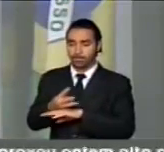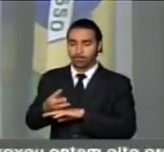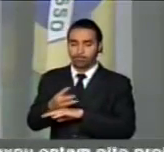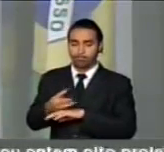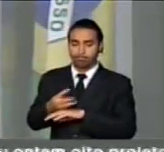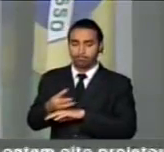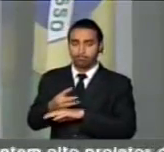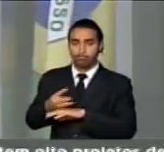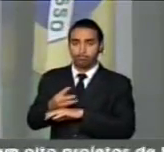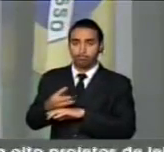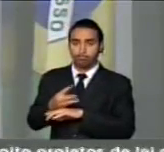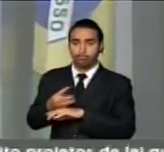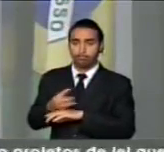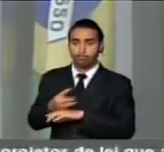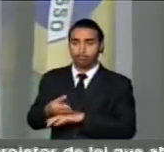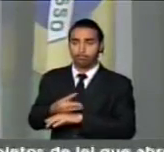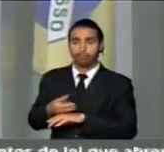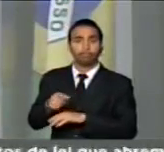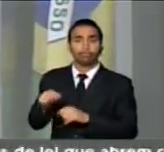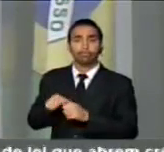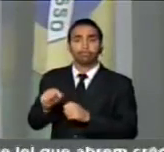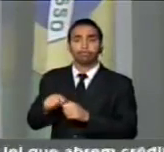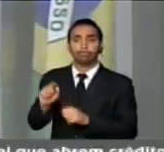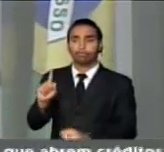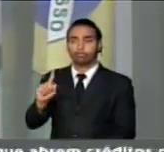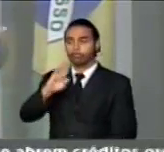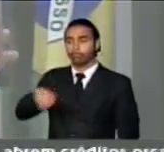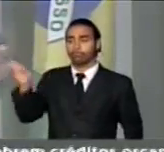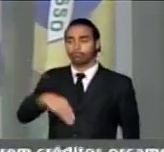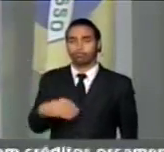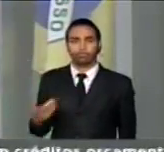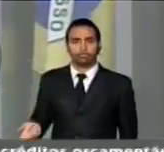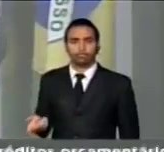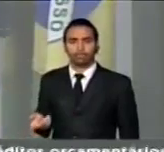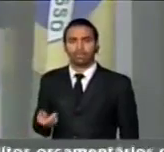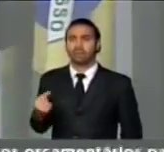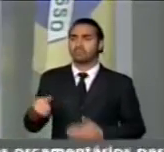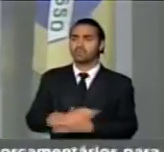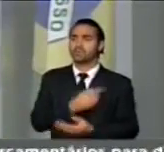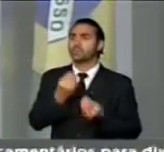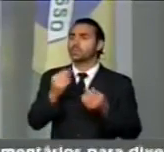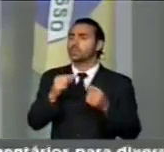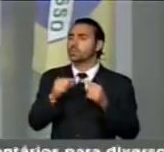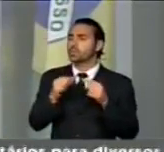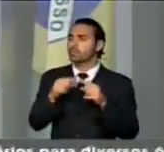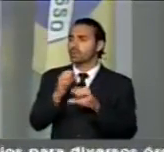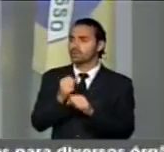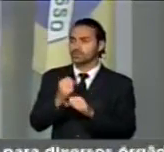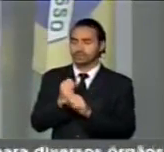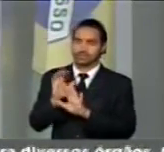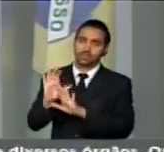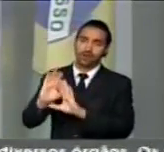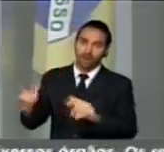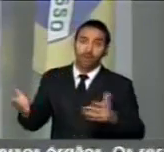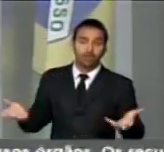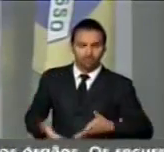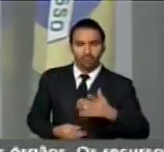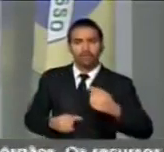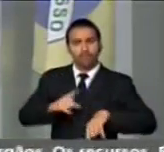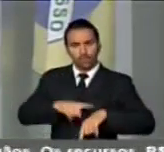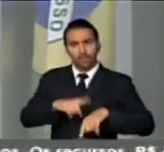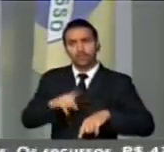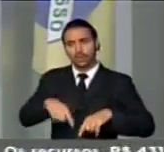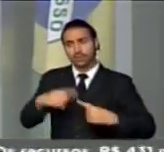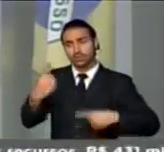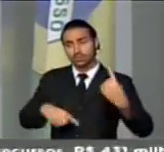todo o aplicativo WhatsApp. Alguém pode achar, o que isso tem a ver com o orçamento? É claro que o momento é discutir o orçamento, discutir